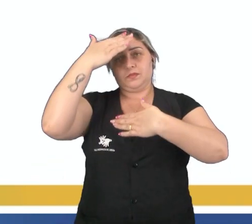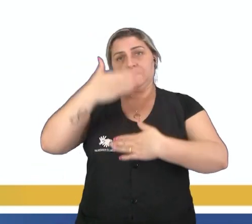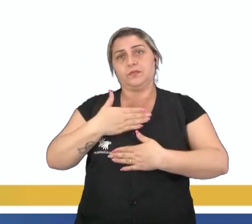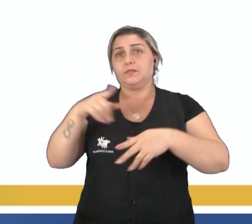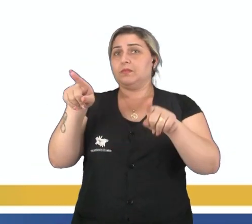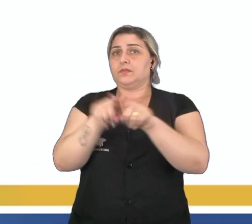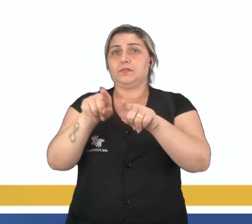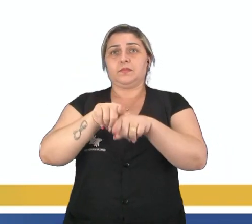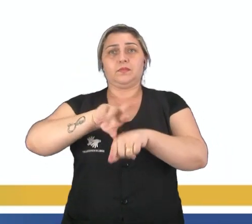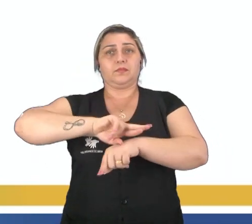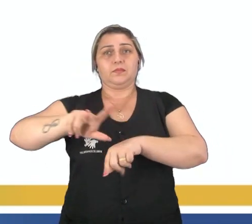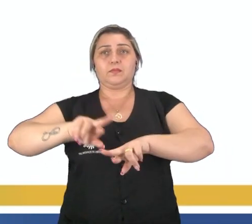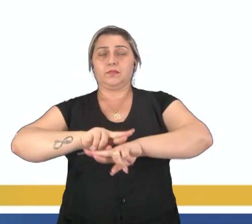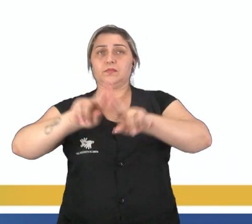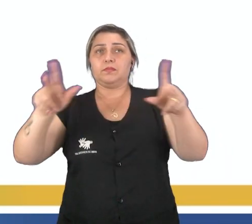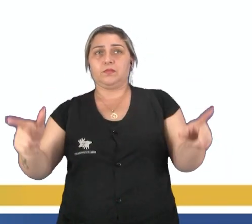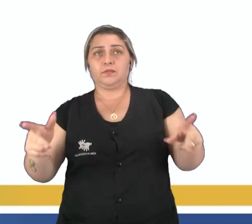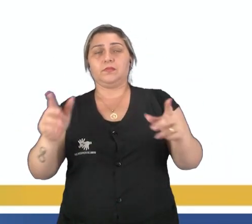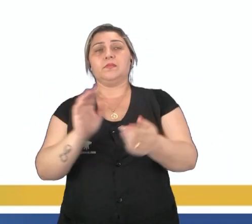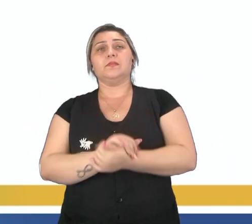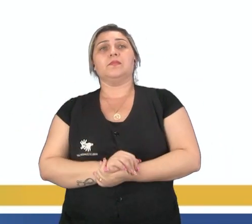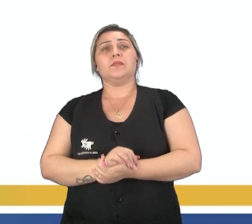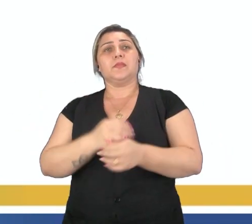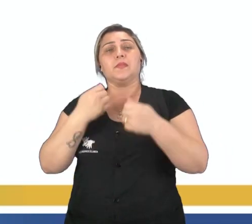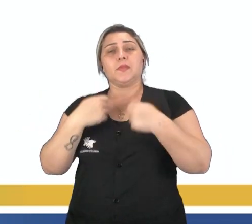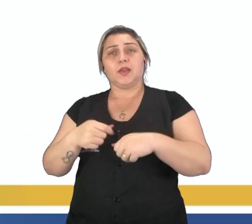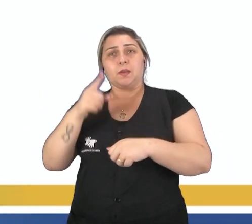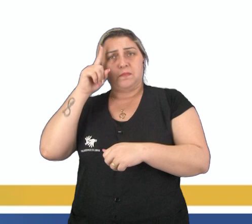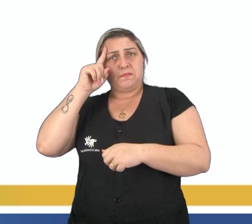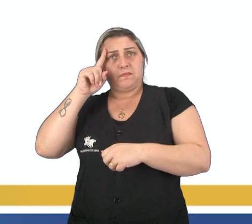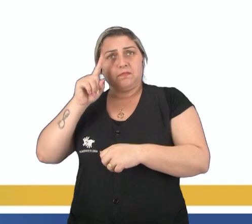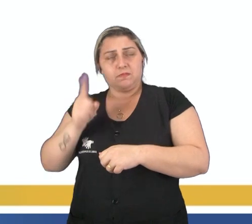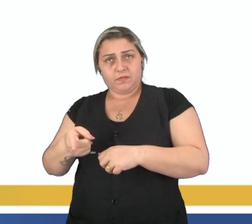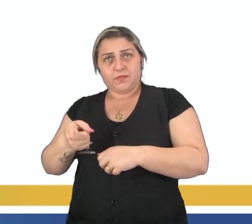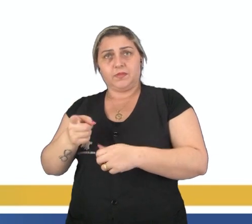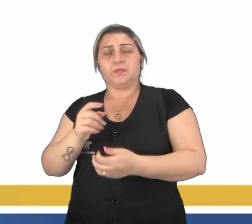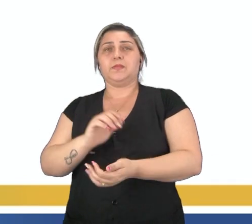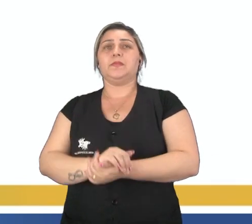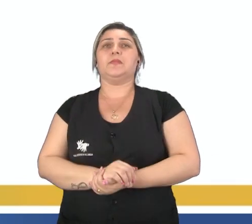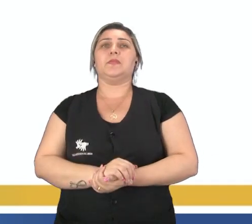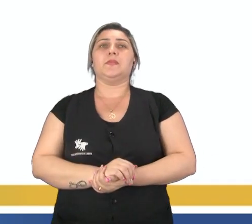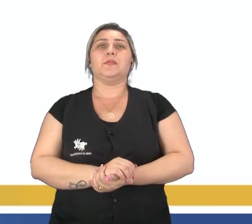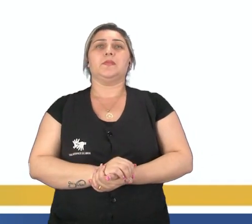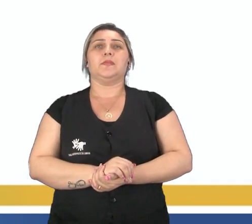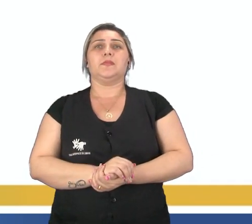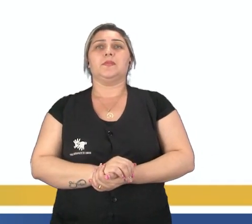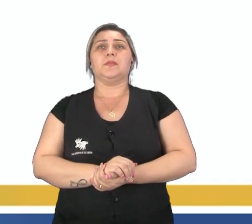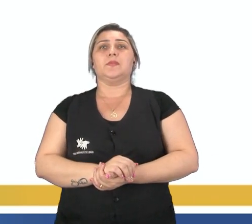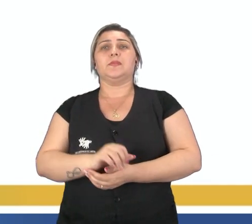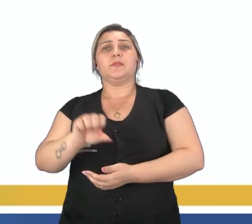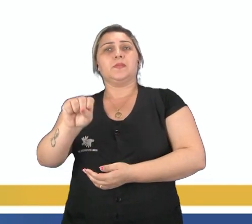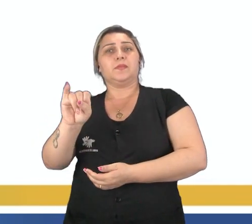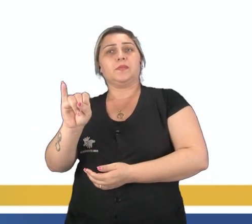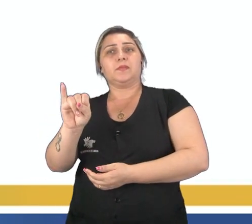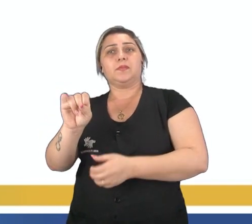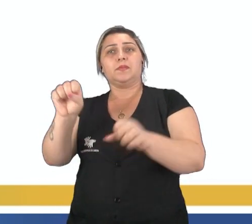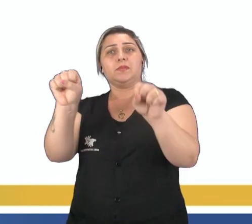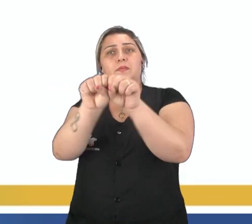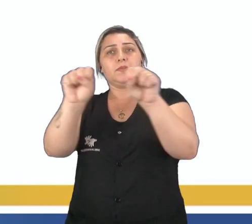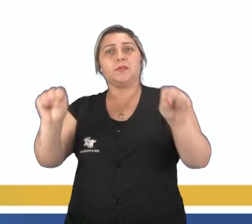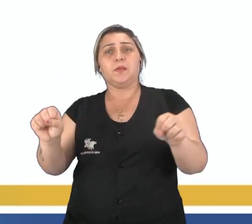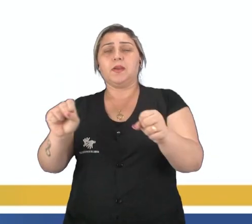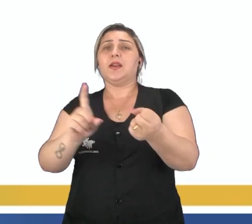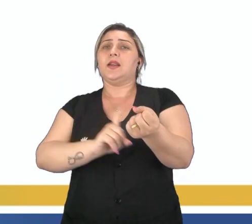seria diferente. E aí a nossa peça-chave, quem comanda todas as nossas atividades, vai ser aí o sistema chamado de